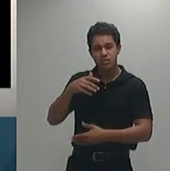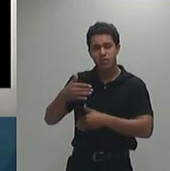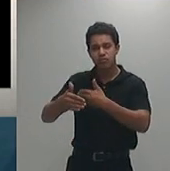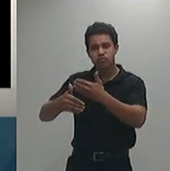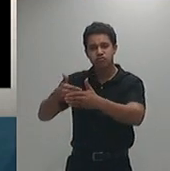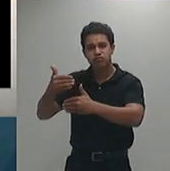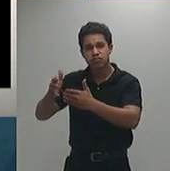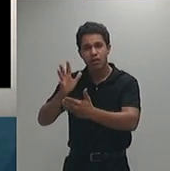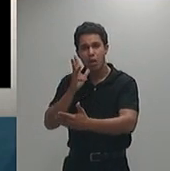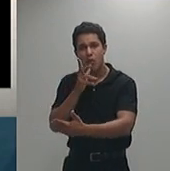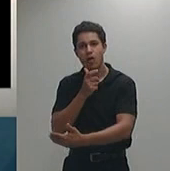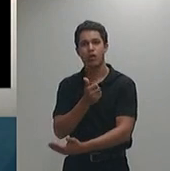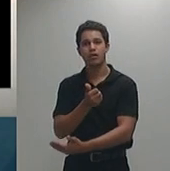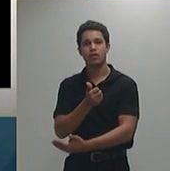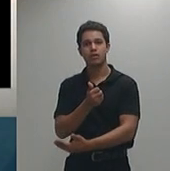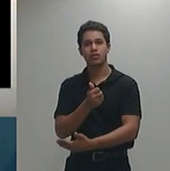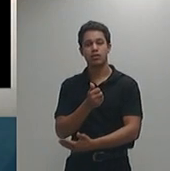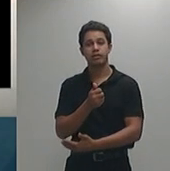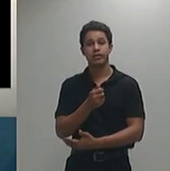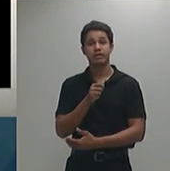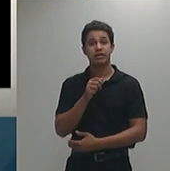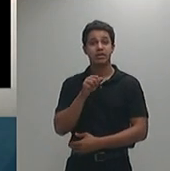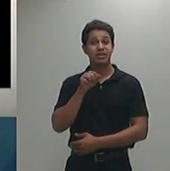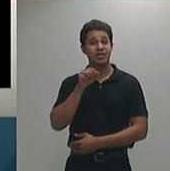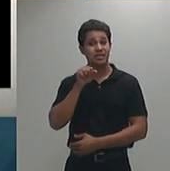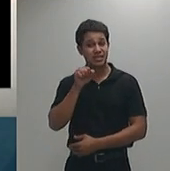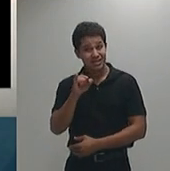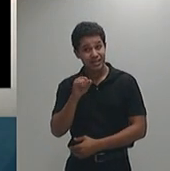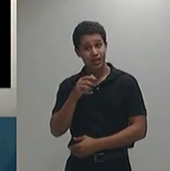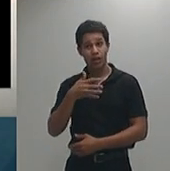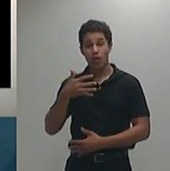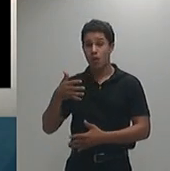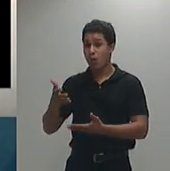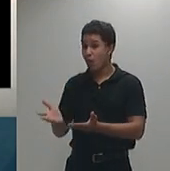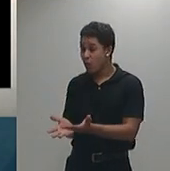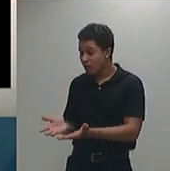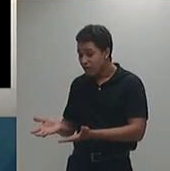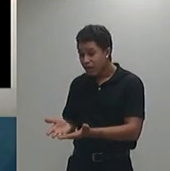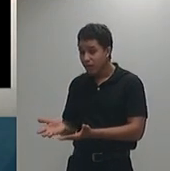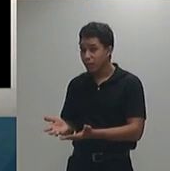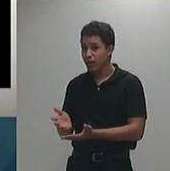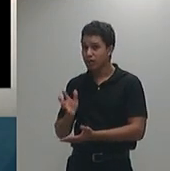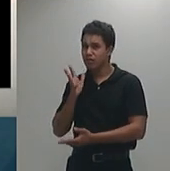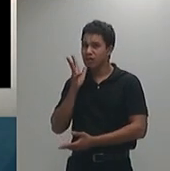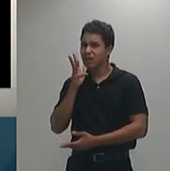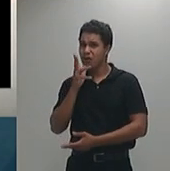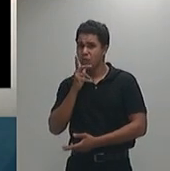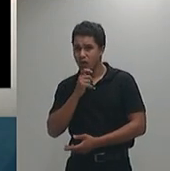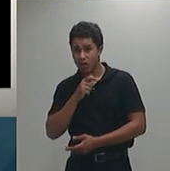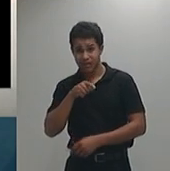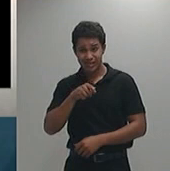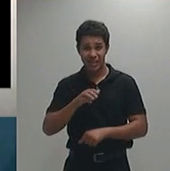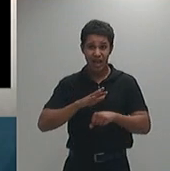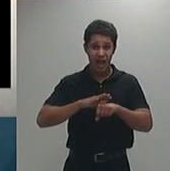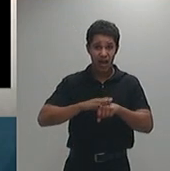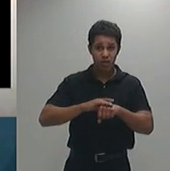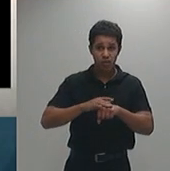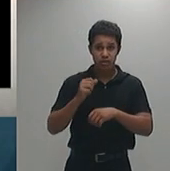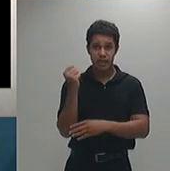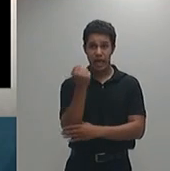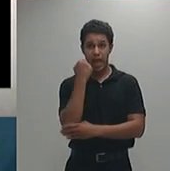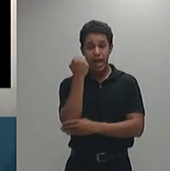E se o tratamento é complexo se a doença grave ela não